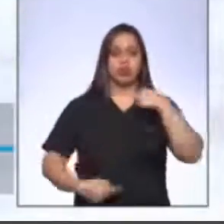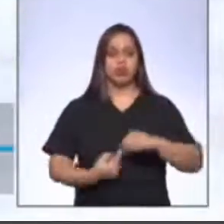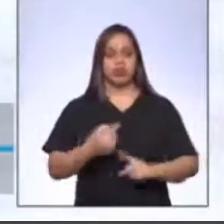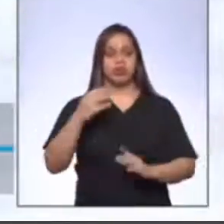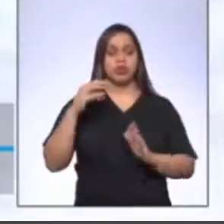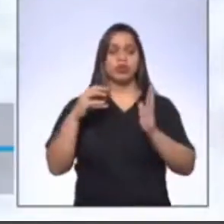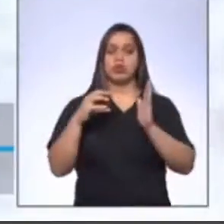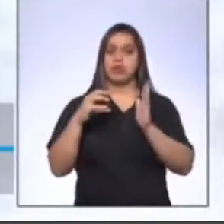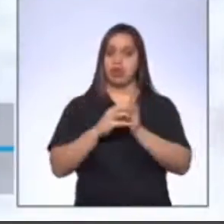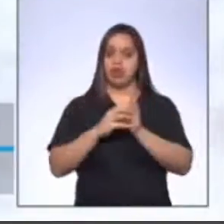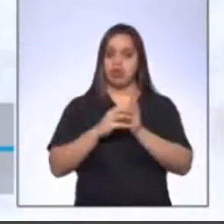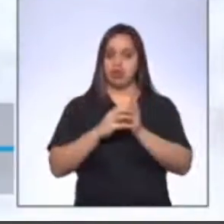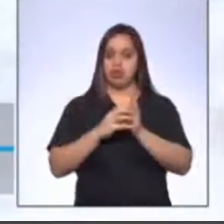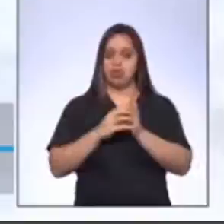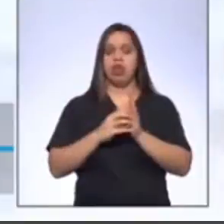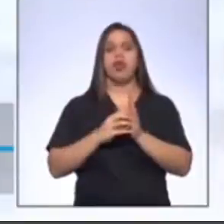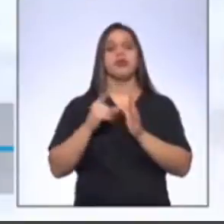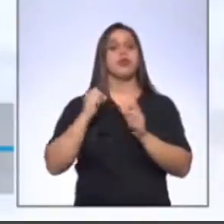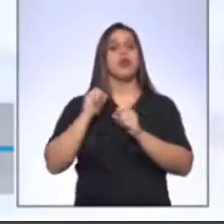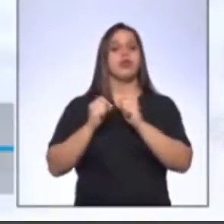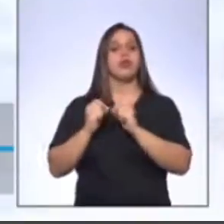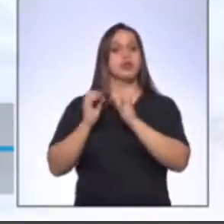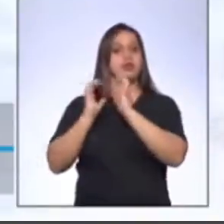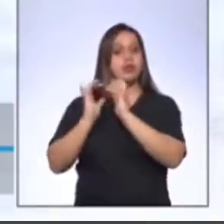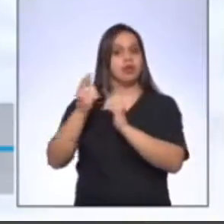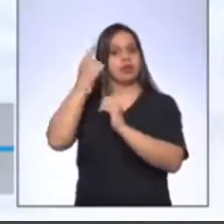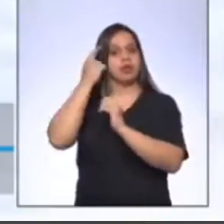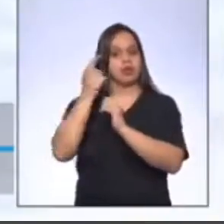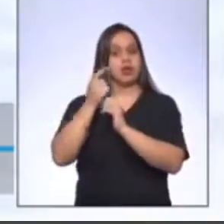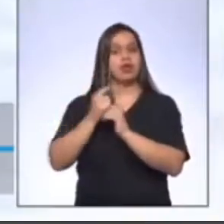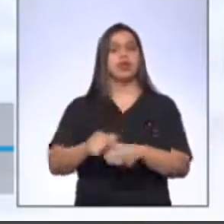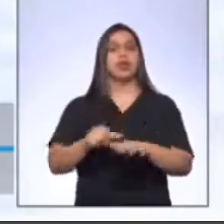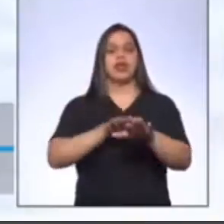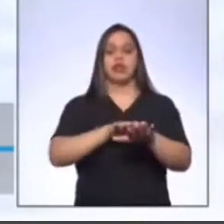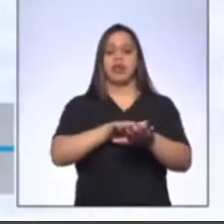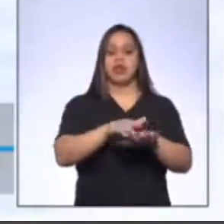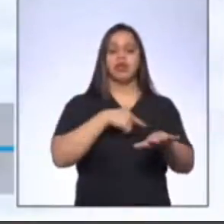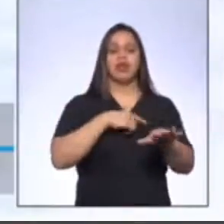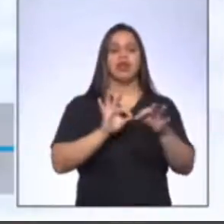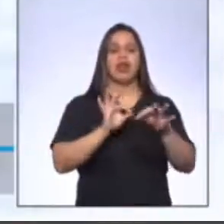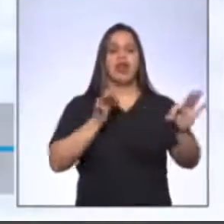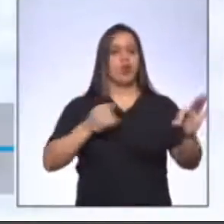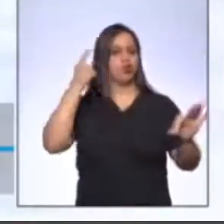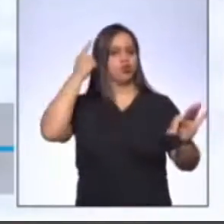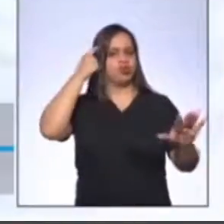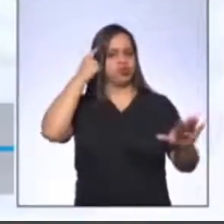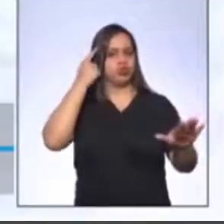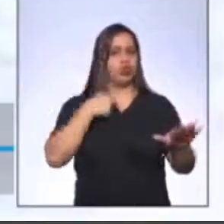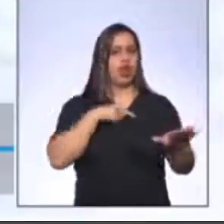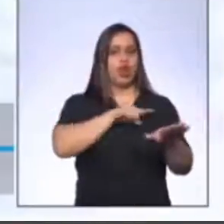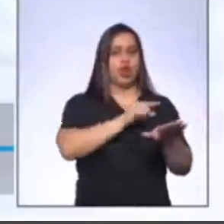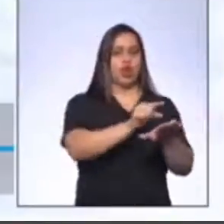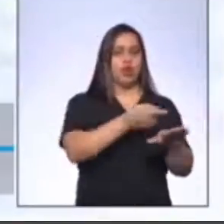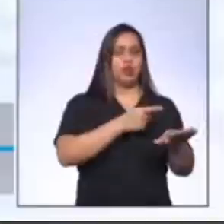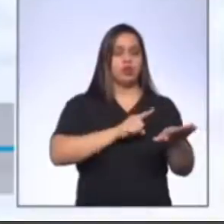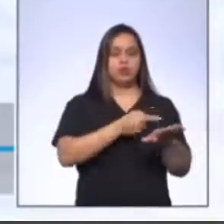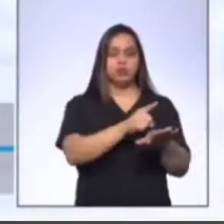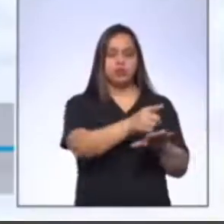periférico porque periférico tá longe do centro tudo bem então periférico central